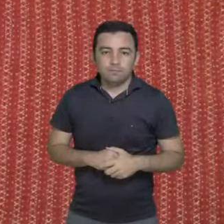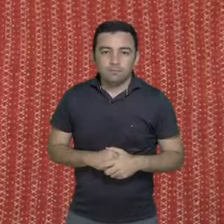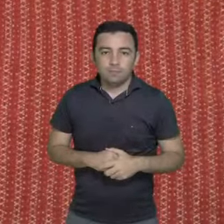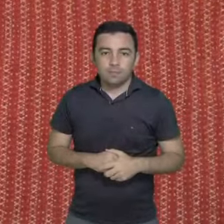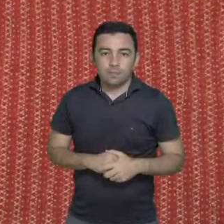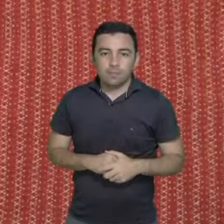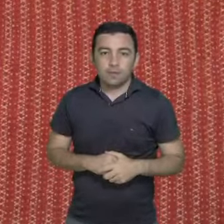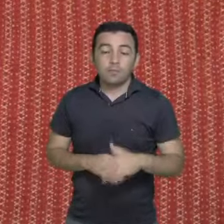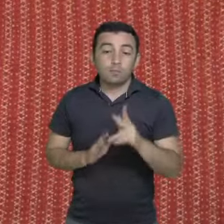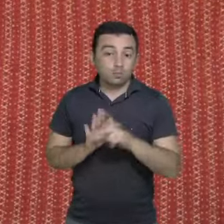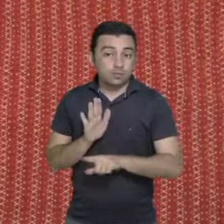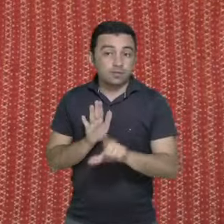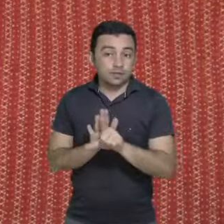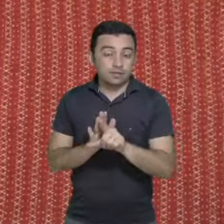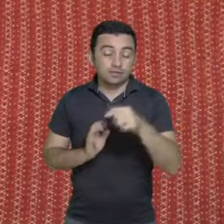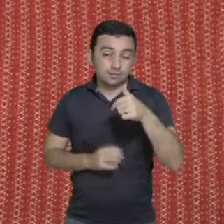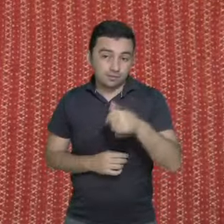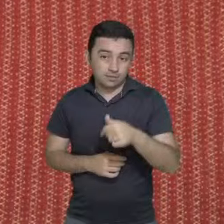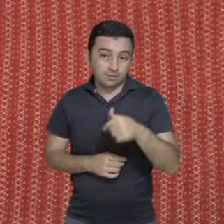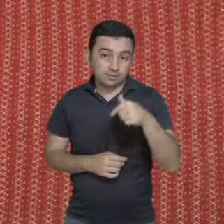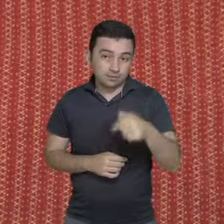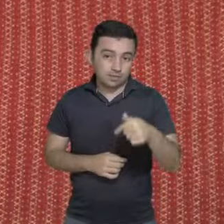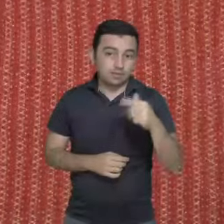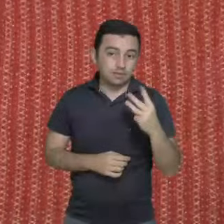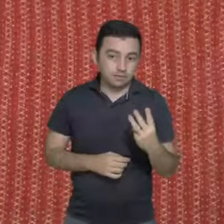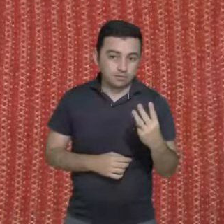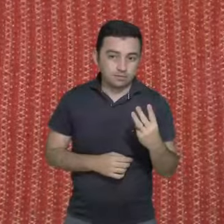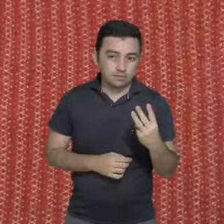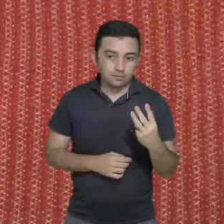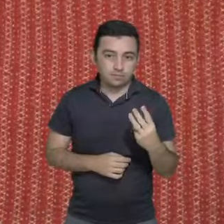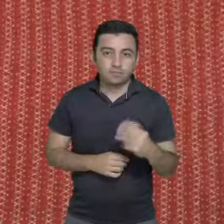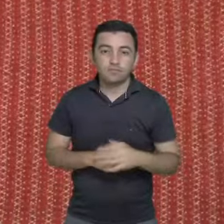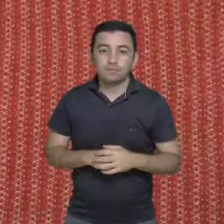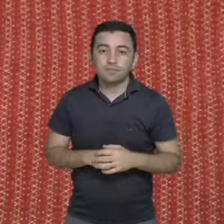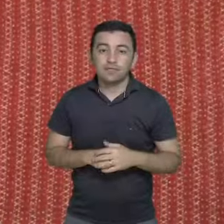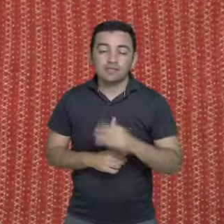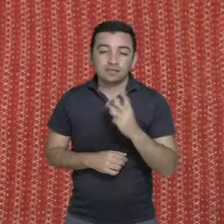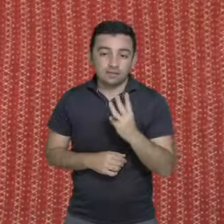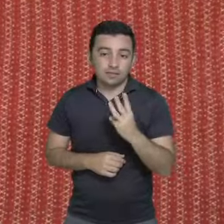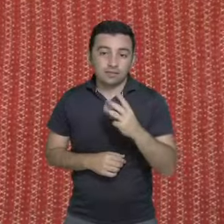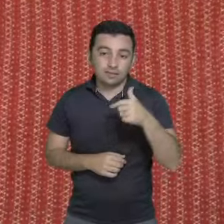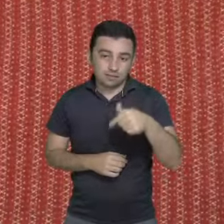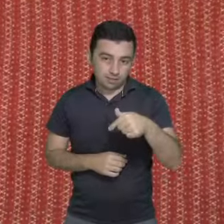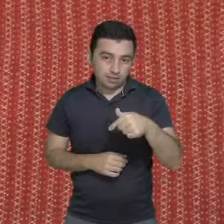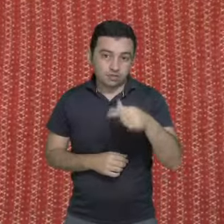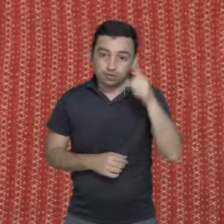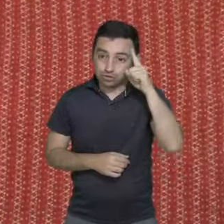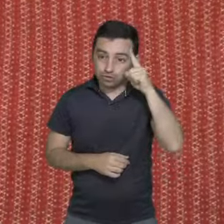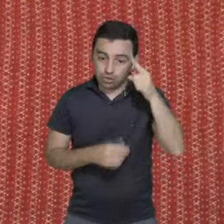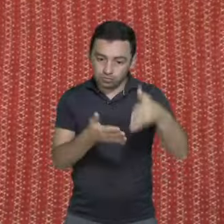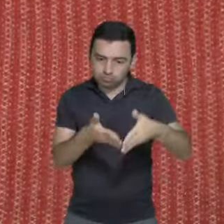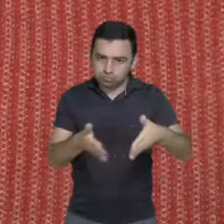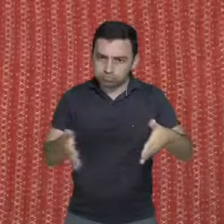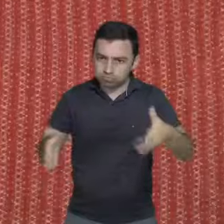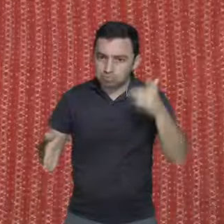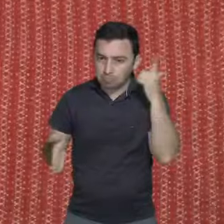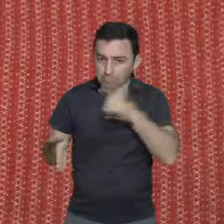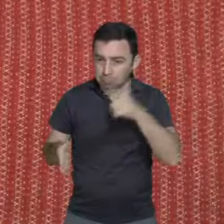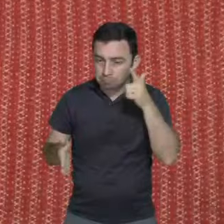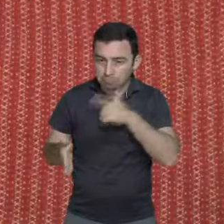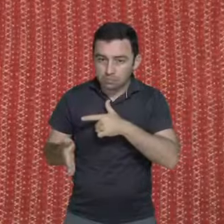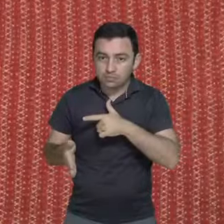O projeto de lei número 773 levou 37 dias para sua tramitação. Que justamente era esse, que